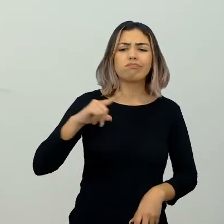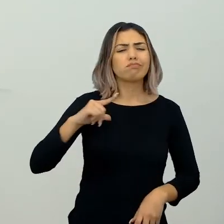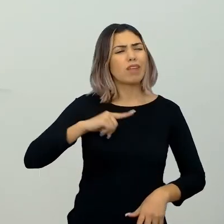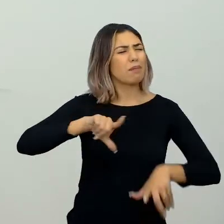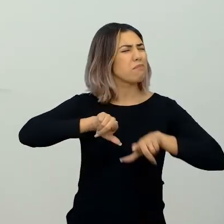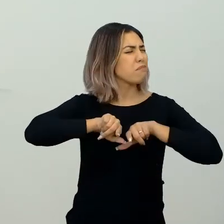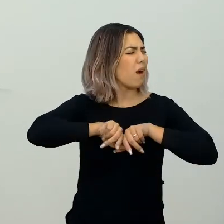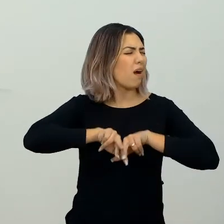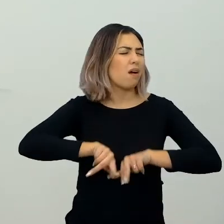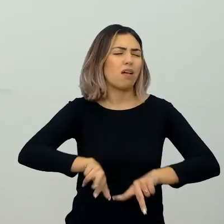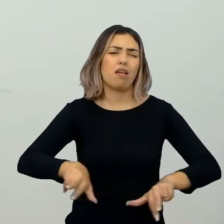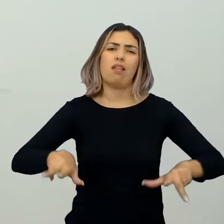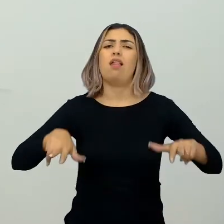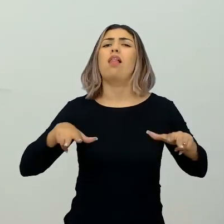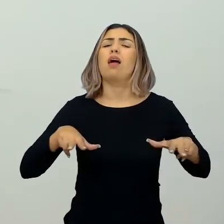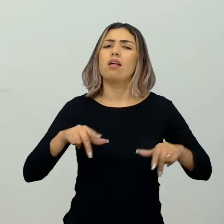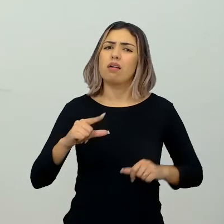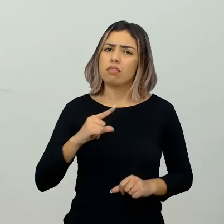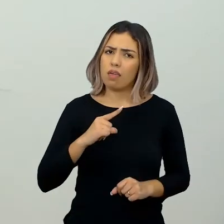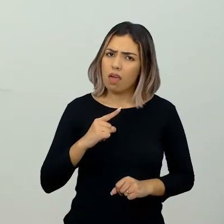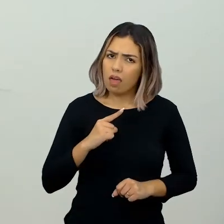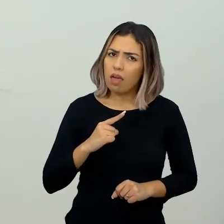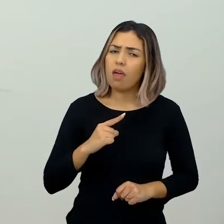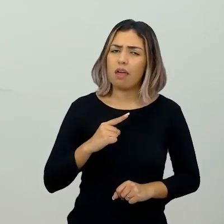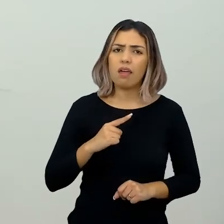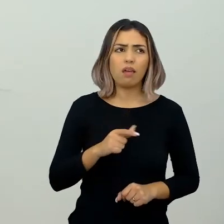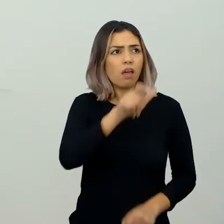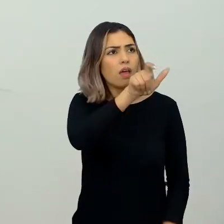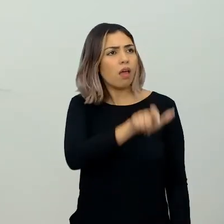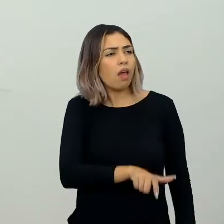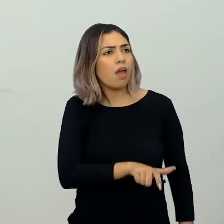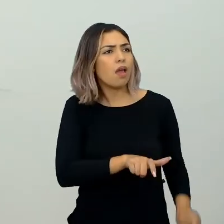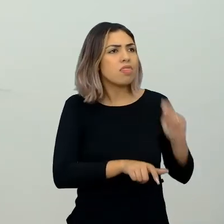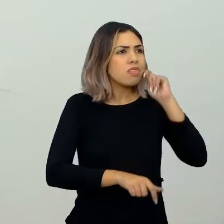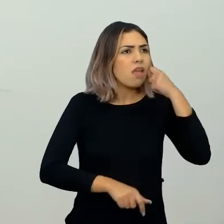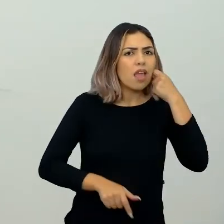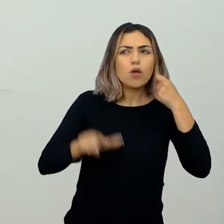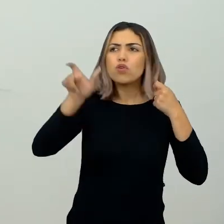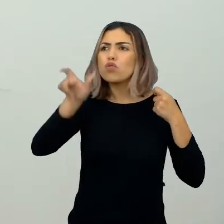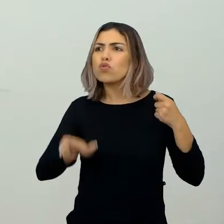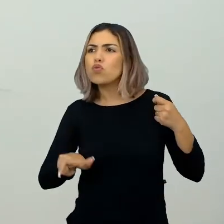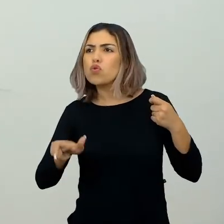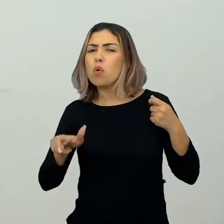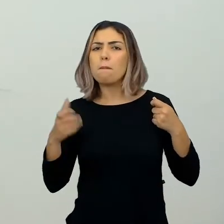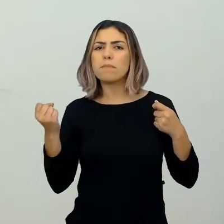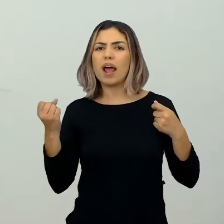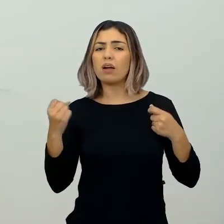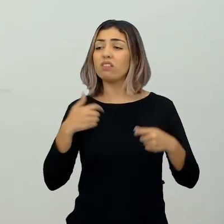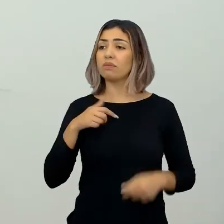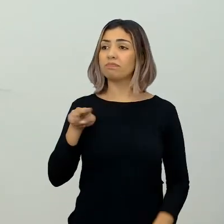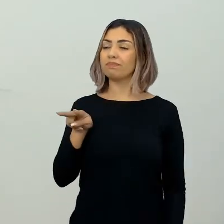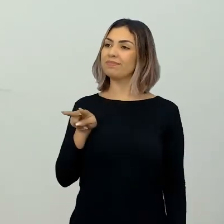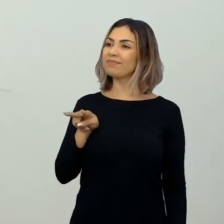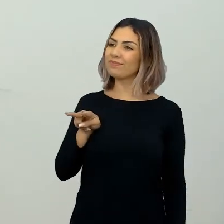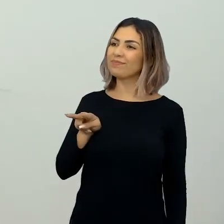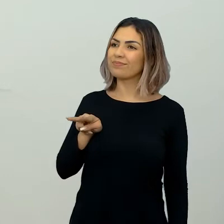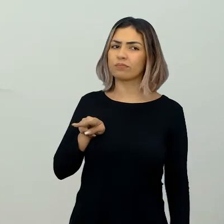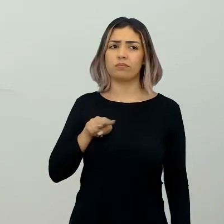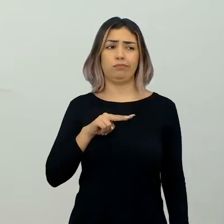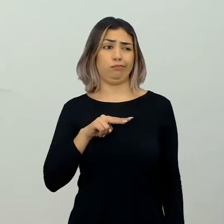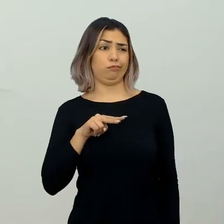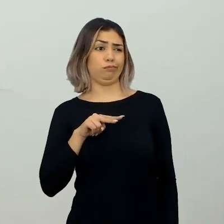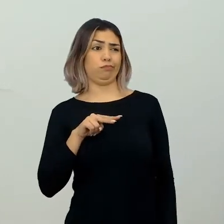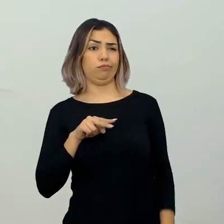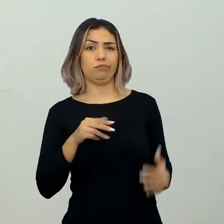né? Então, de pessoas que são negras e brancas, e daí existe um olhar diferenciado para os dois, né? Ou